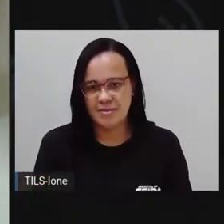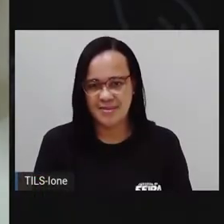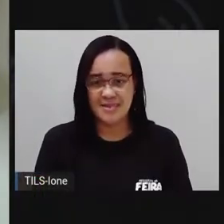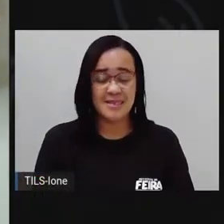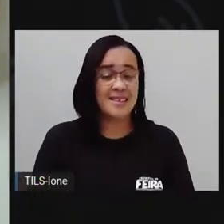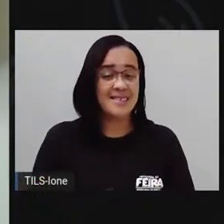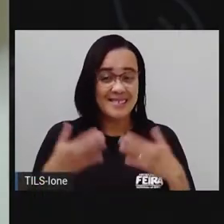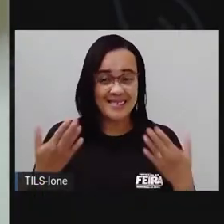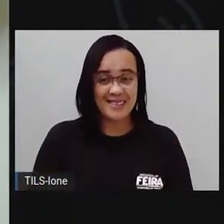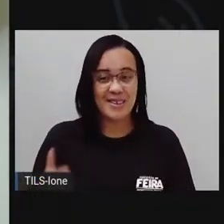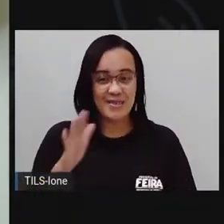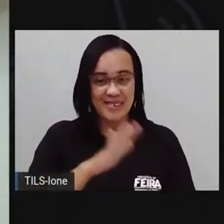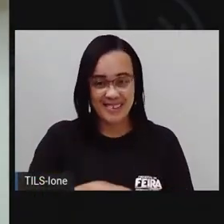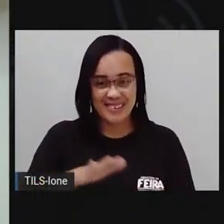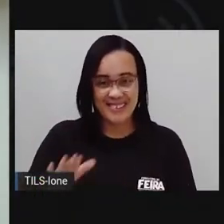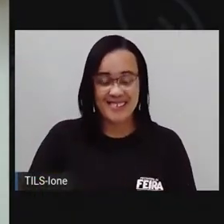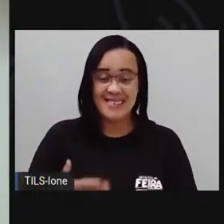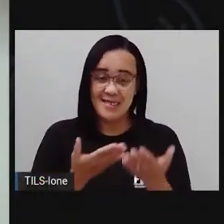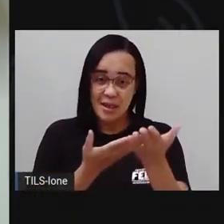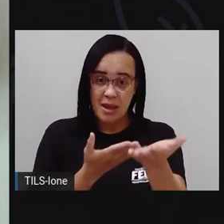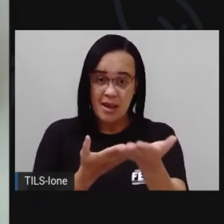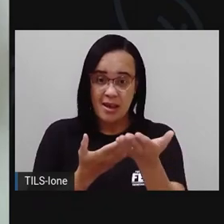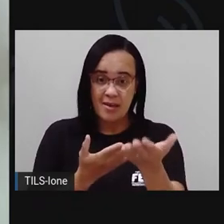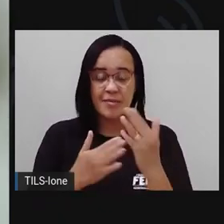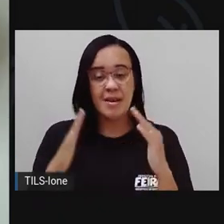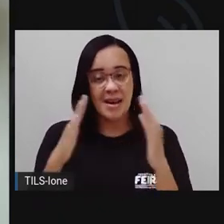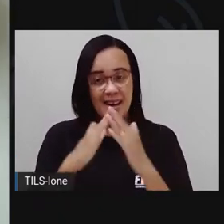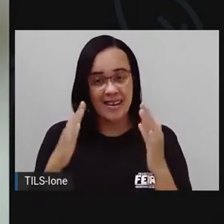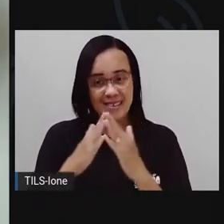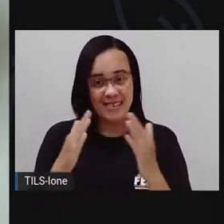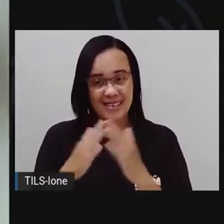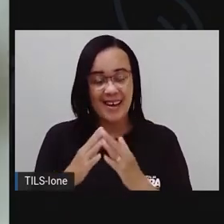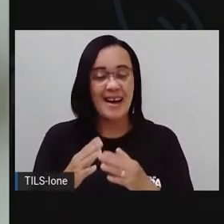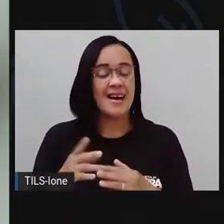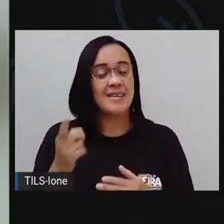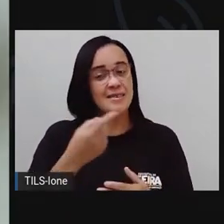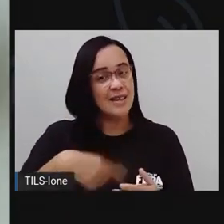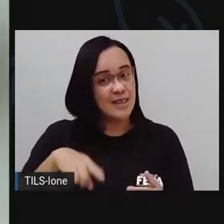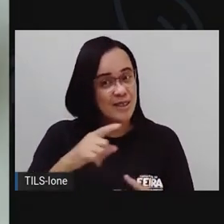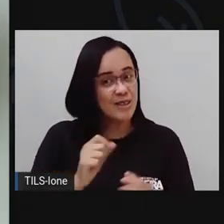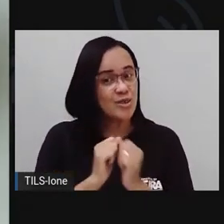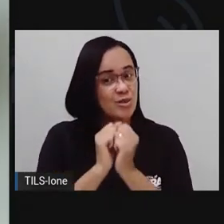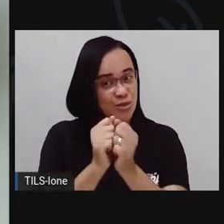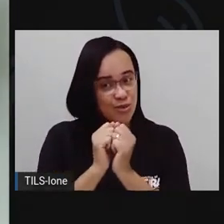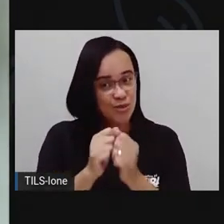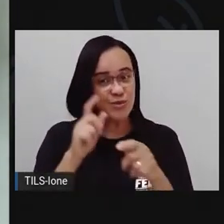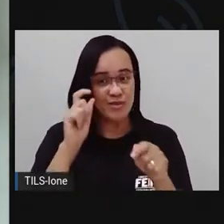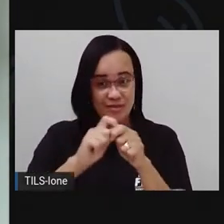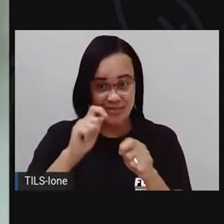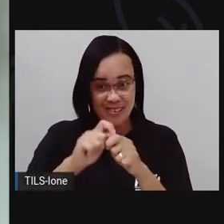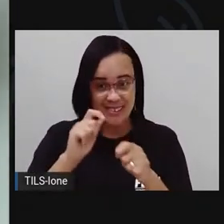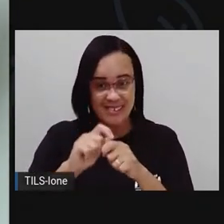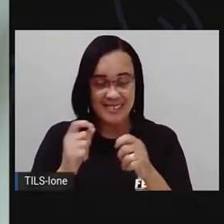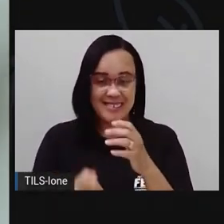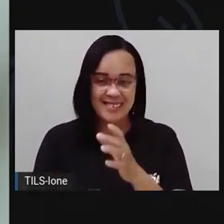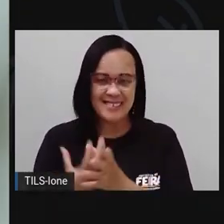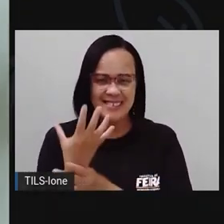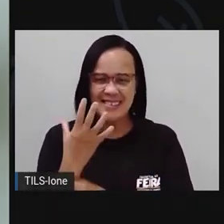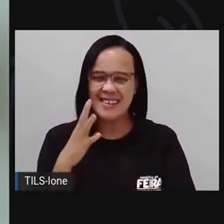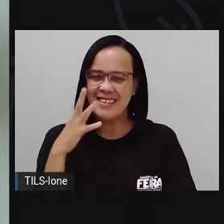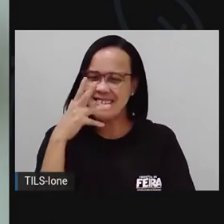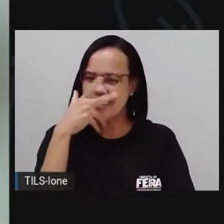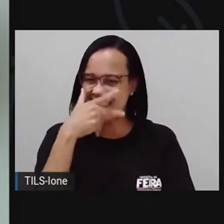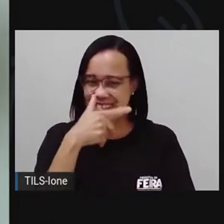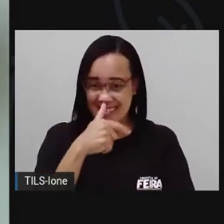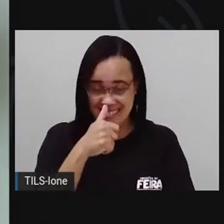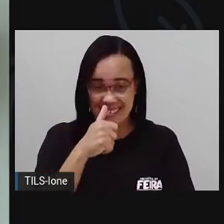Então, crianças, ó, essa é a casa que nós iremos construir, tá certo? Ó, como ela é linda!